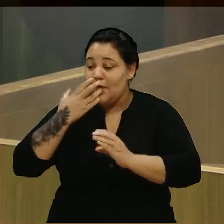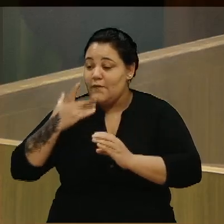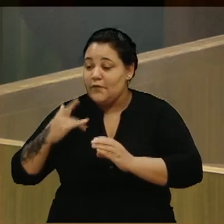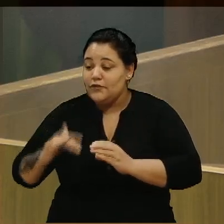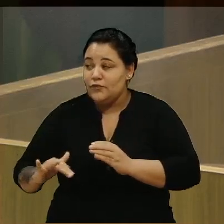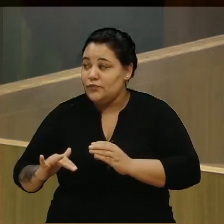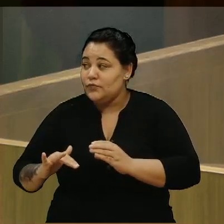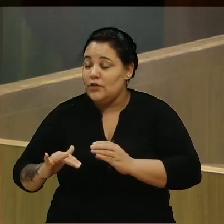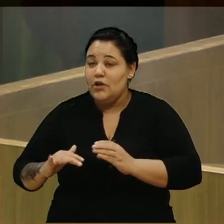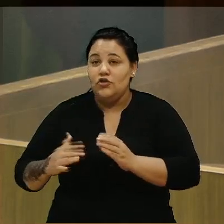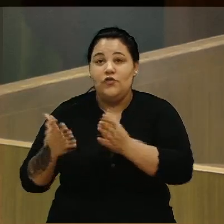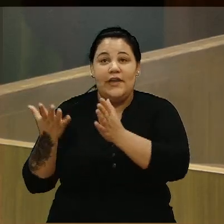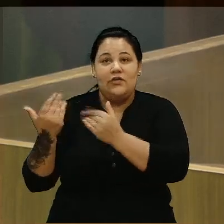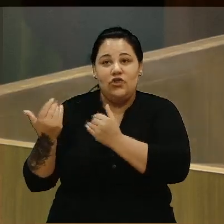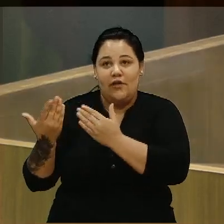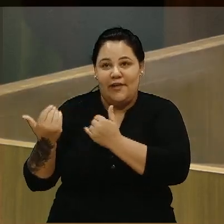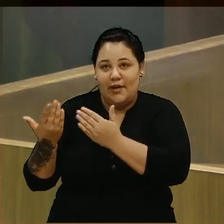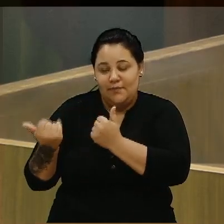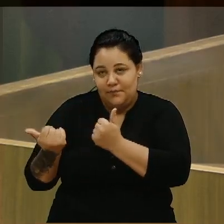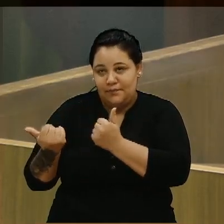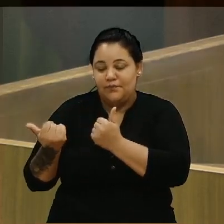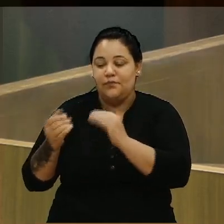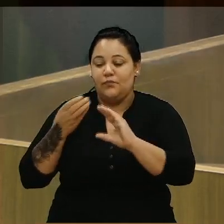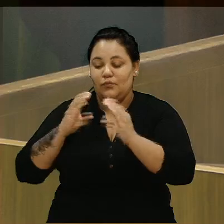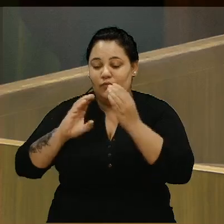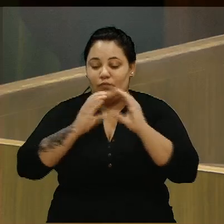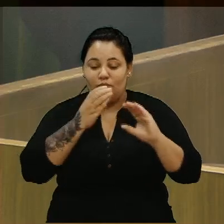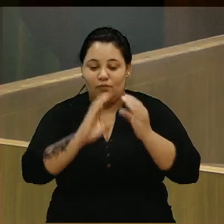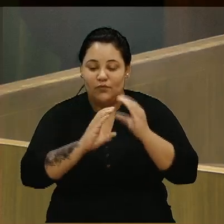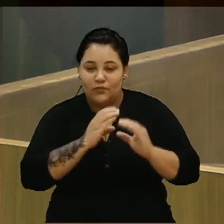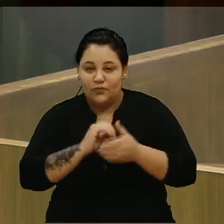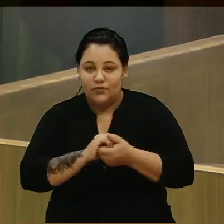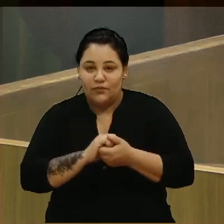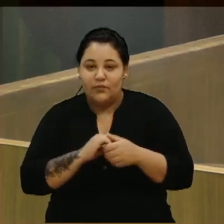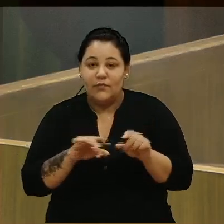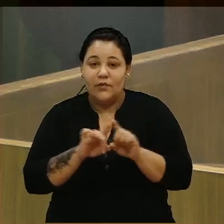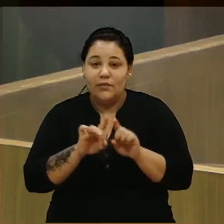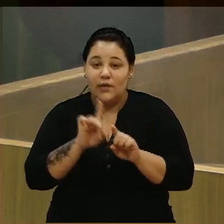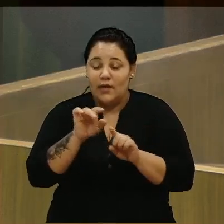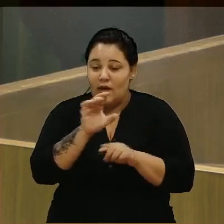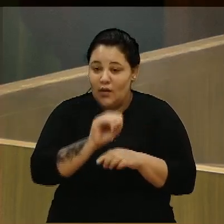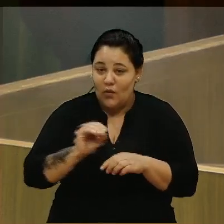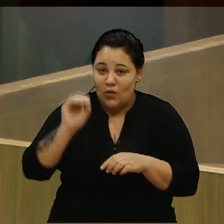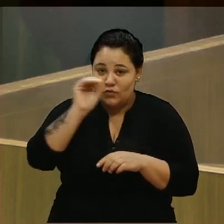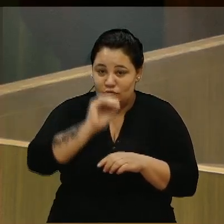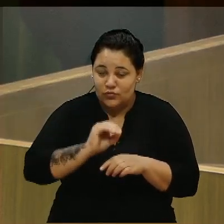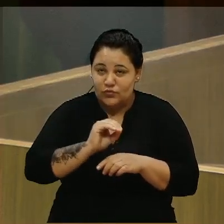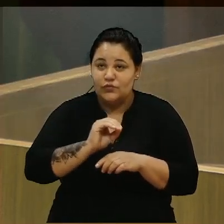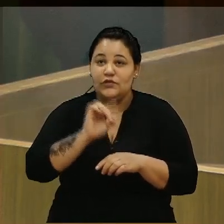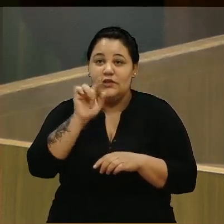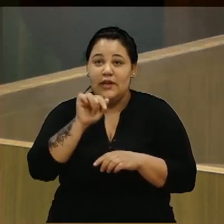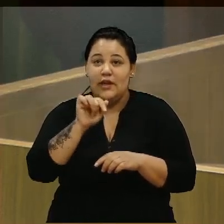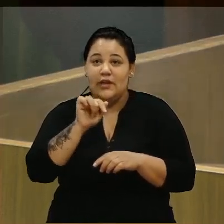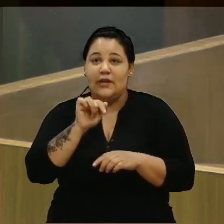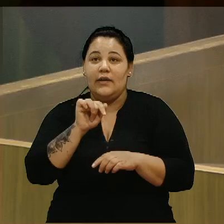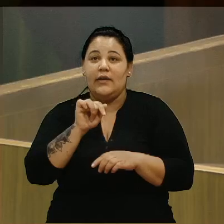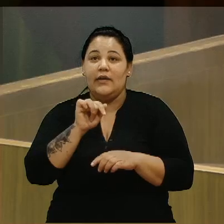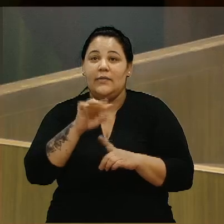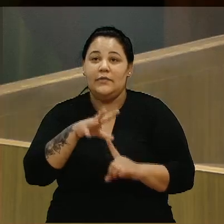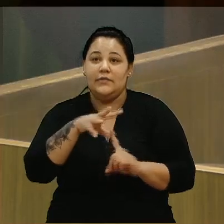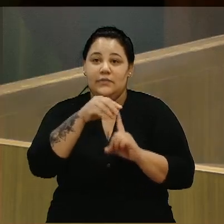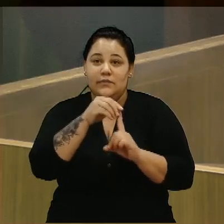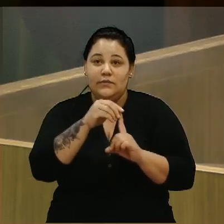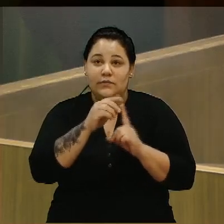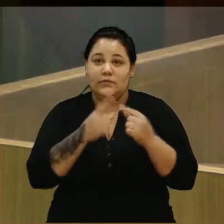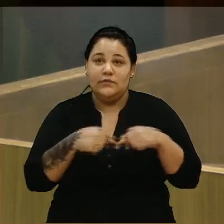nos alegra, um coro adulto, que é incrível, que é uma referência já, né, não só aqui na cidade, na